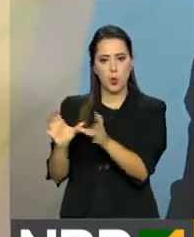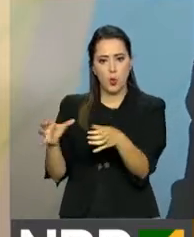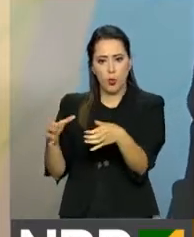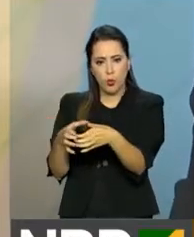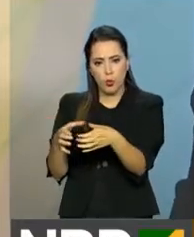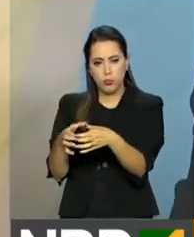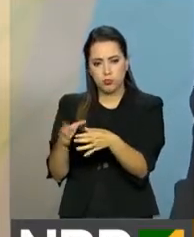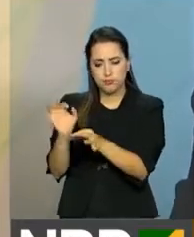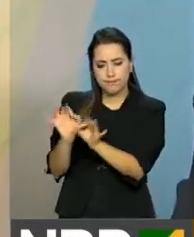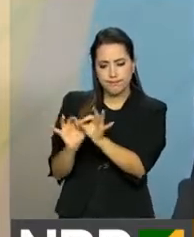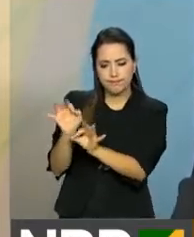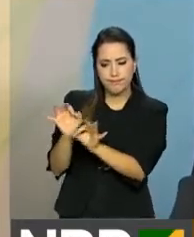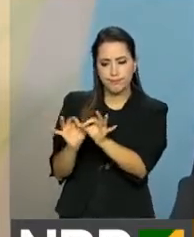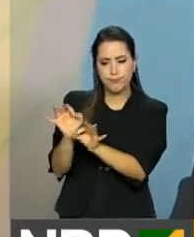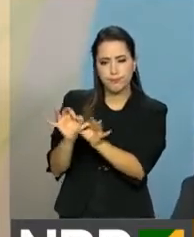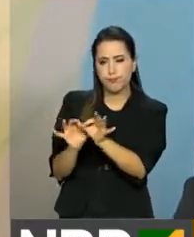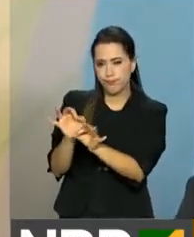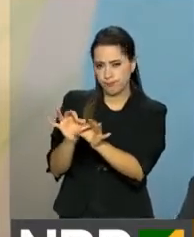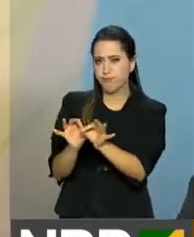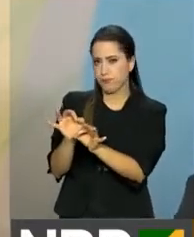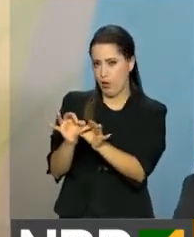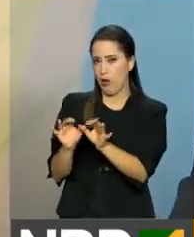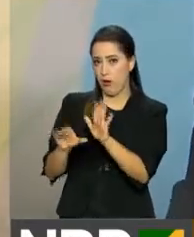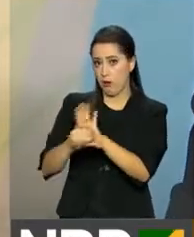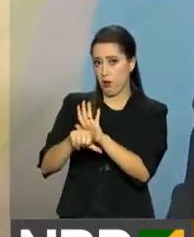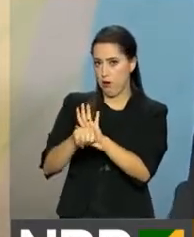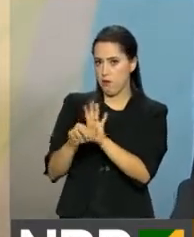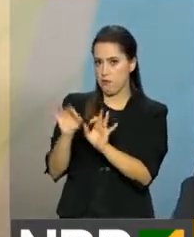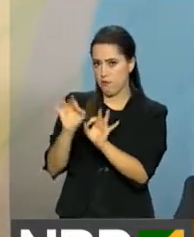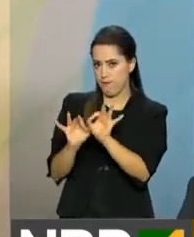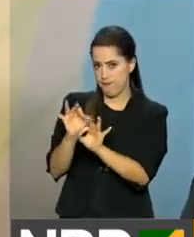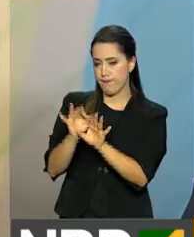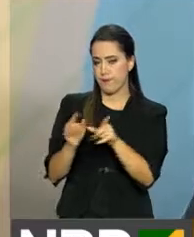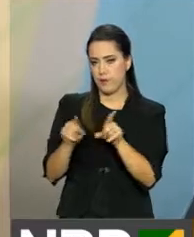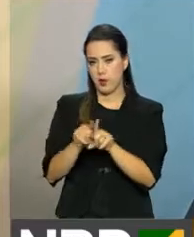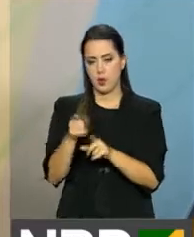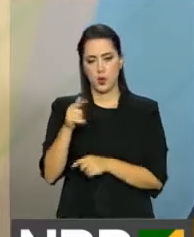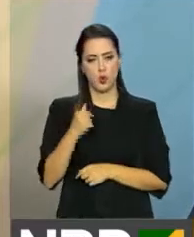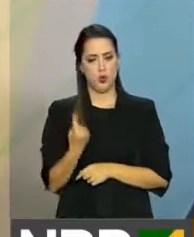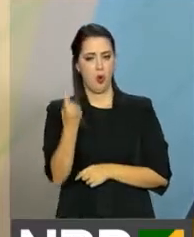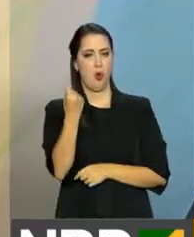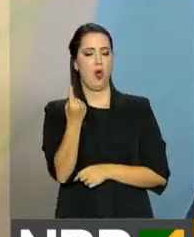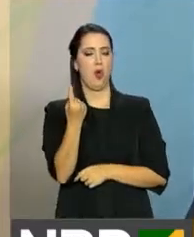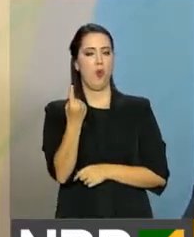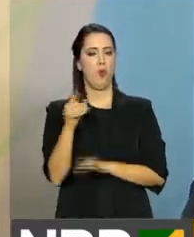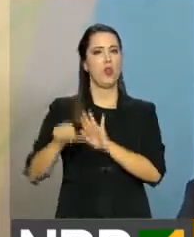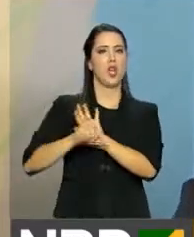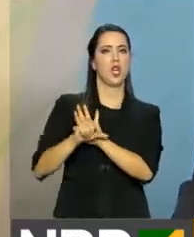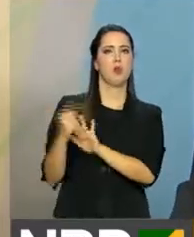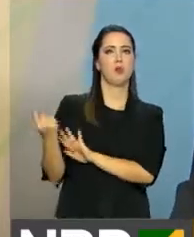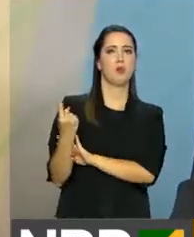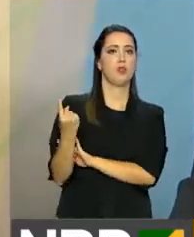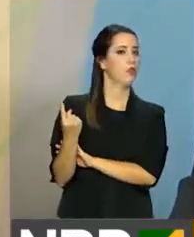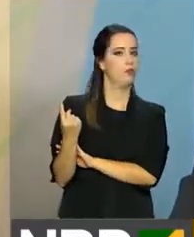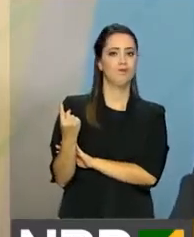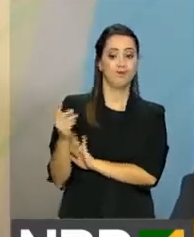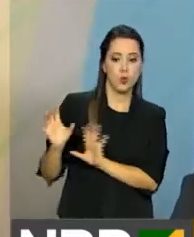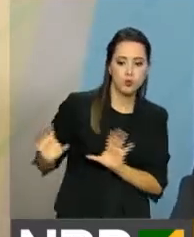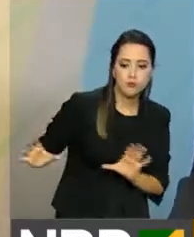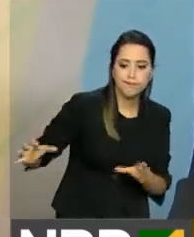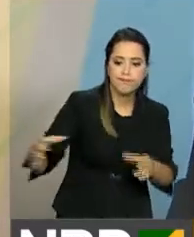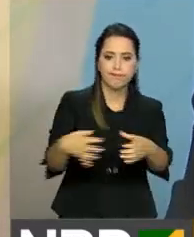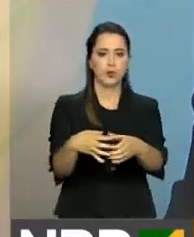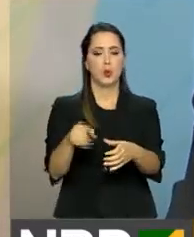são não se cogita mais de um crime digamos pessoal o local localizado mas o crime organizado